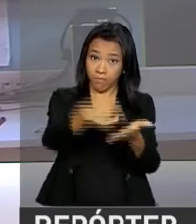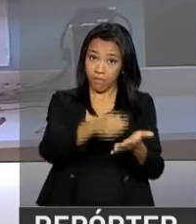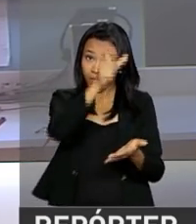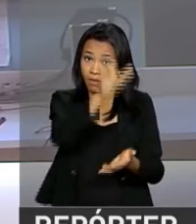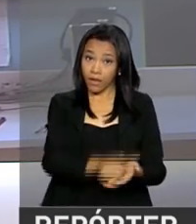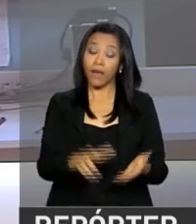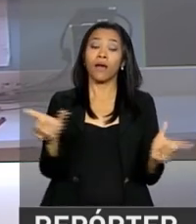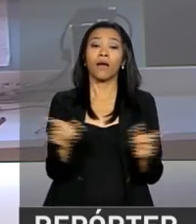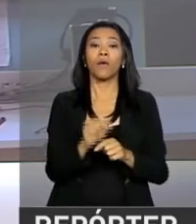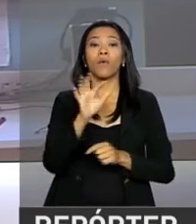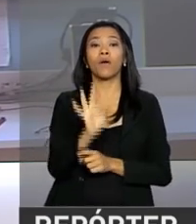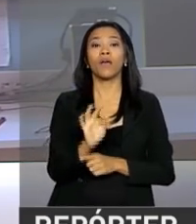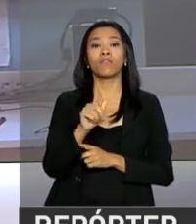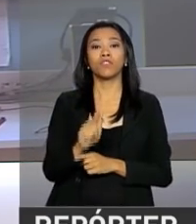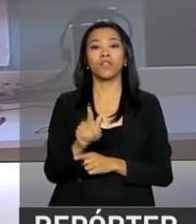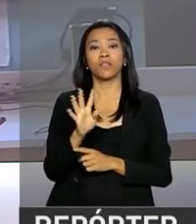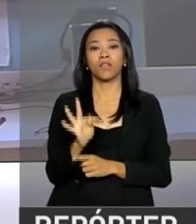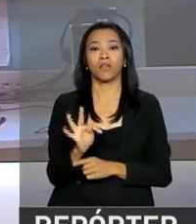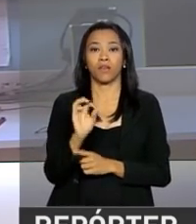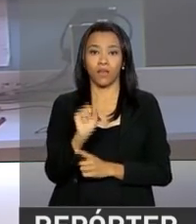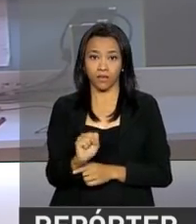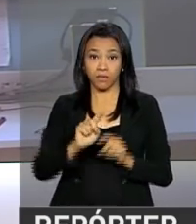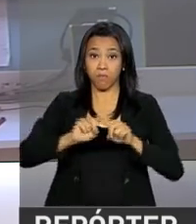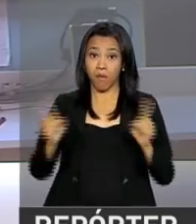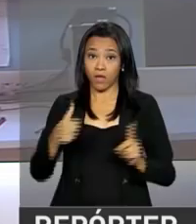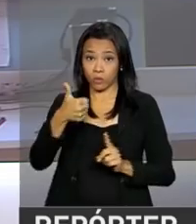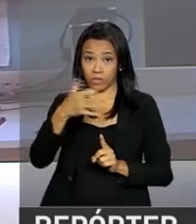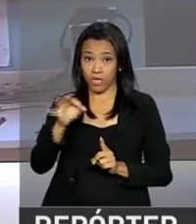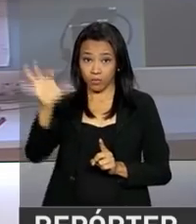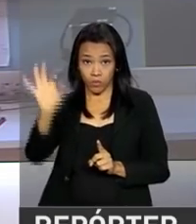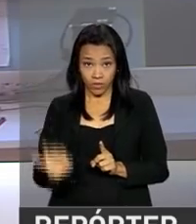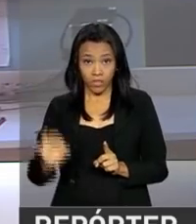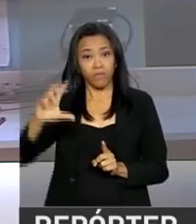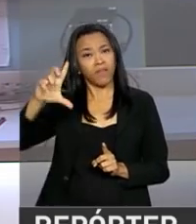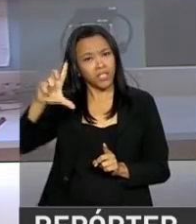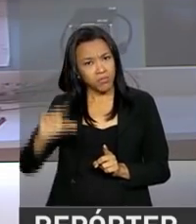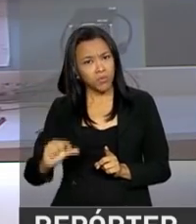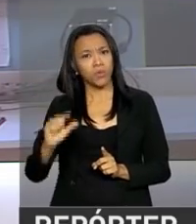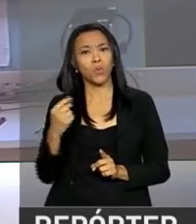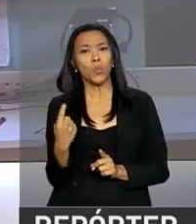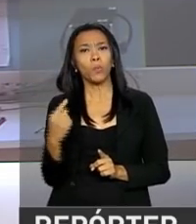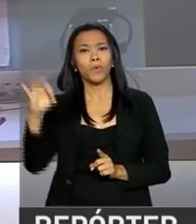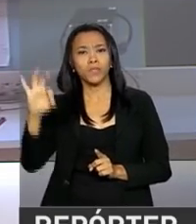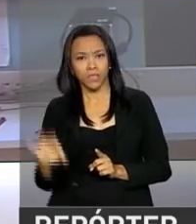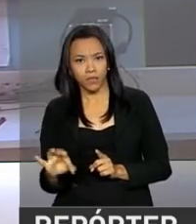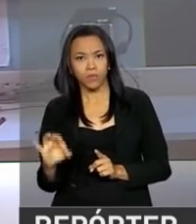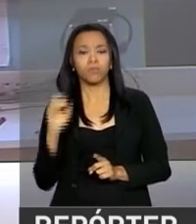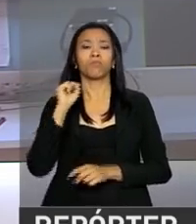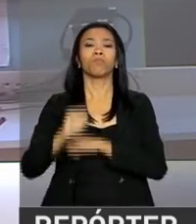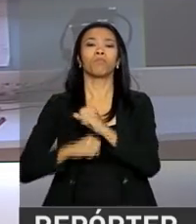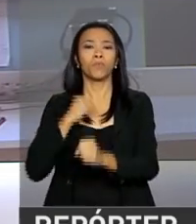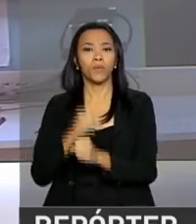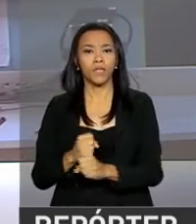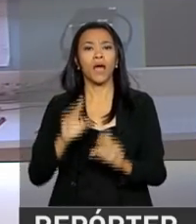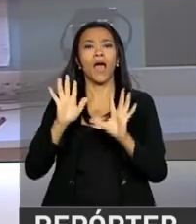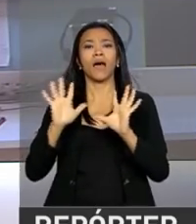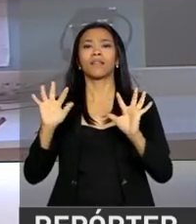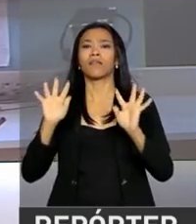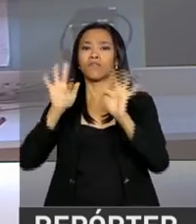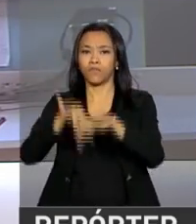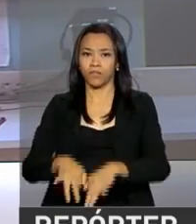FGTS mas os 10% pagos ao governo serão reduzidos em um ponto percentual ao ano até acabar